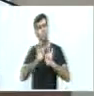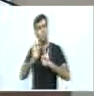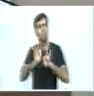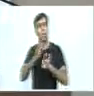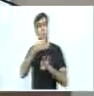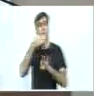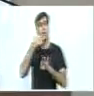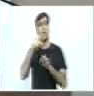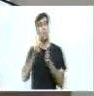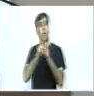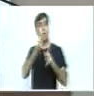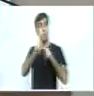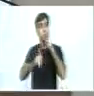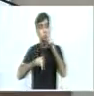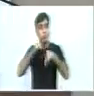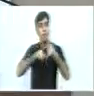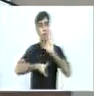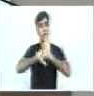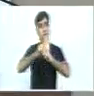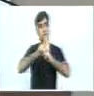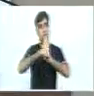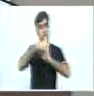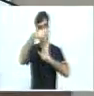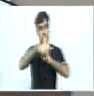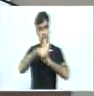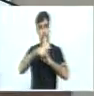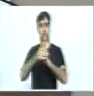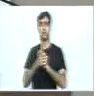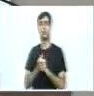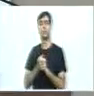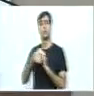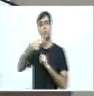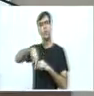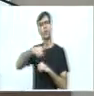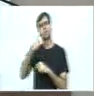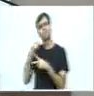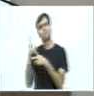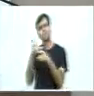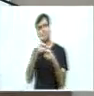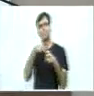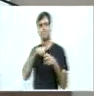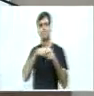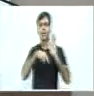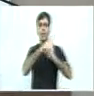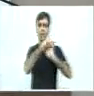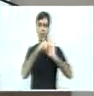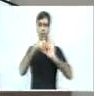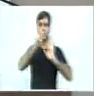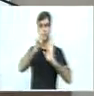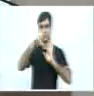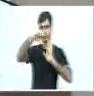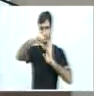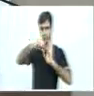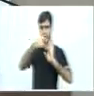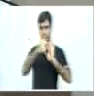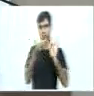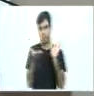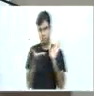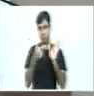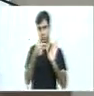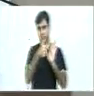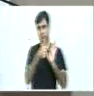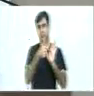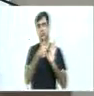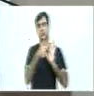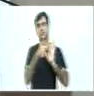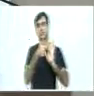iniciativa popular de projetos de lei. Nós percebemos que o artigo 59, atualmente, exige